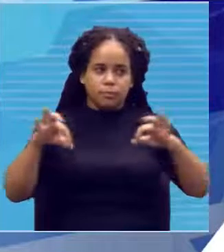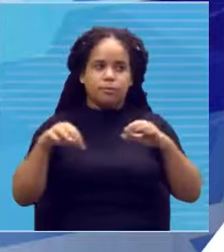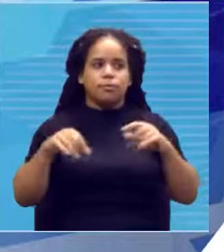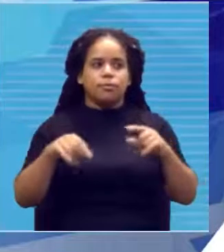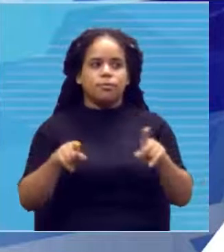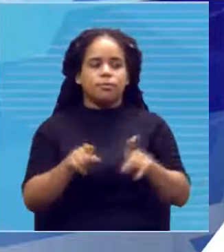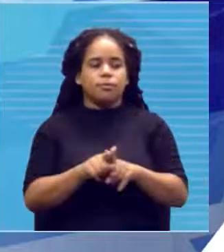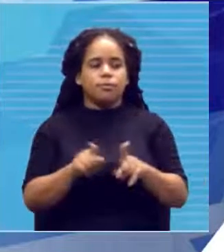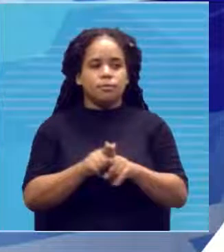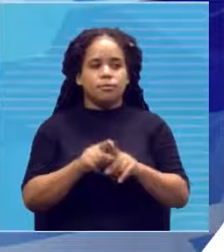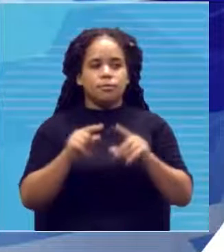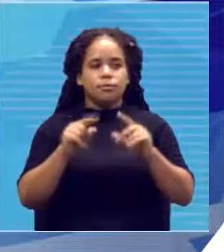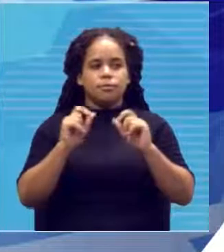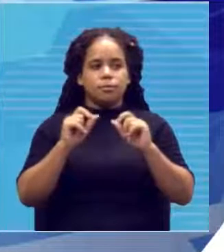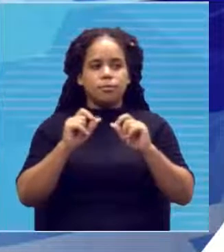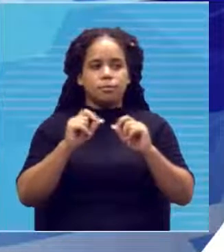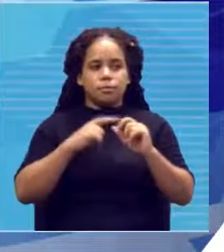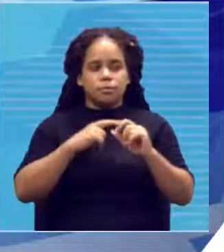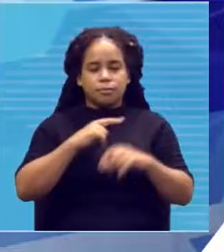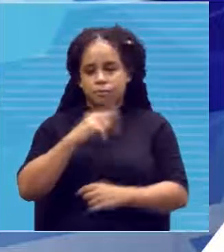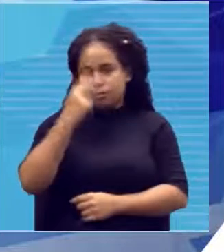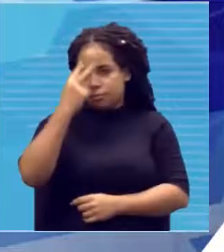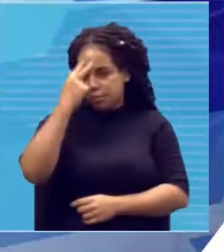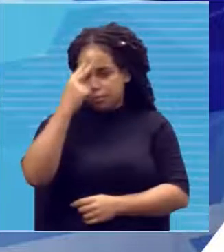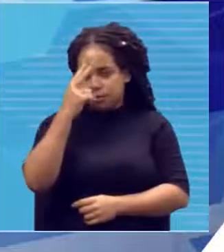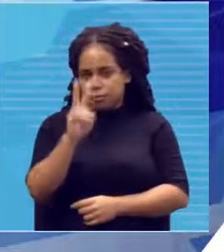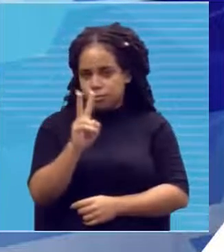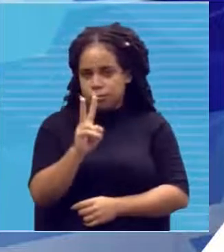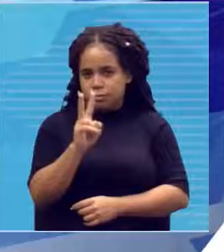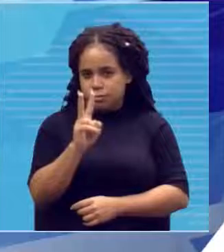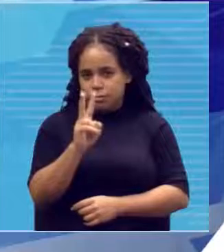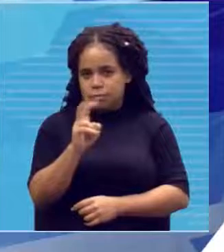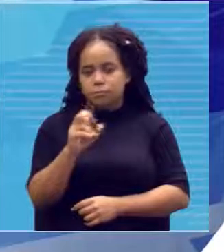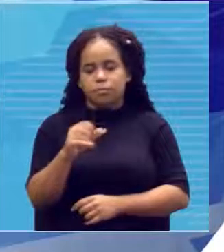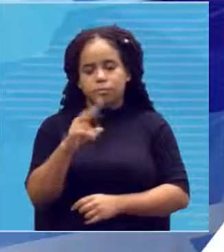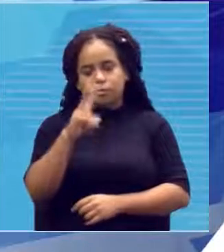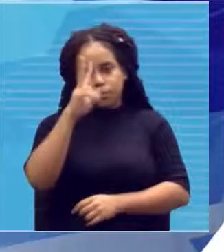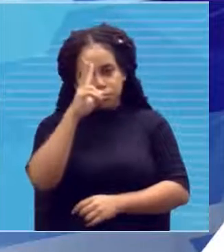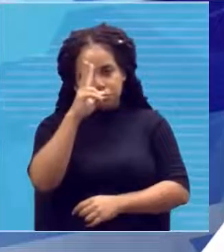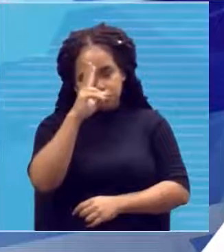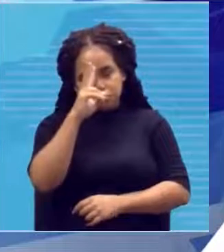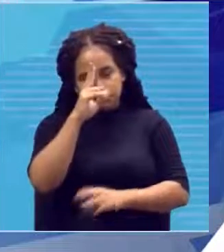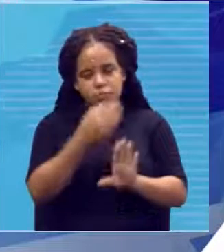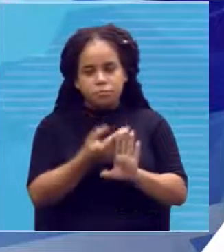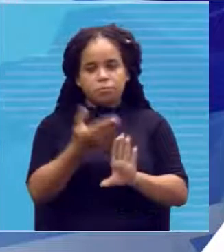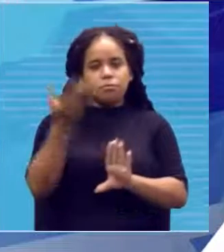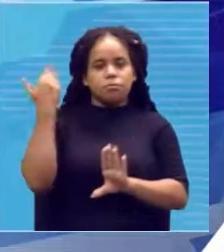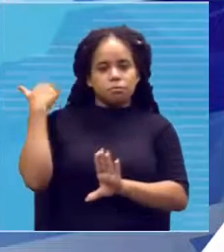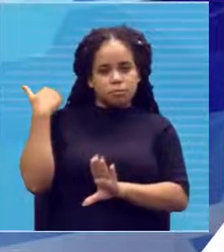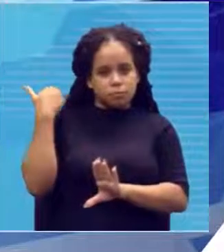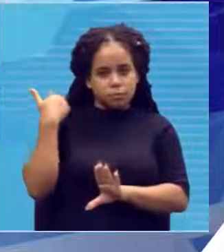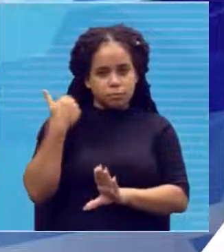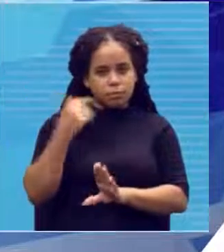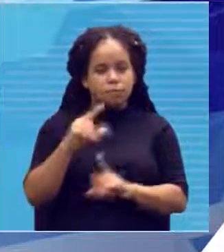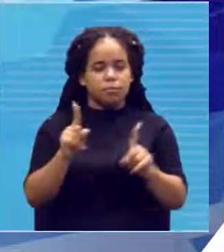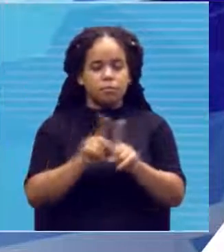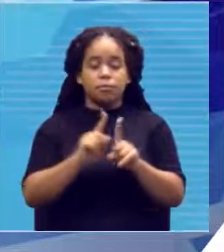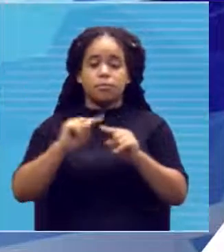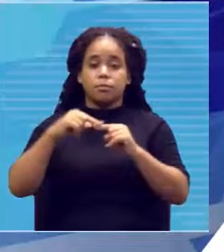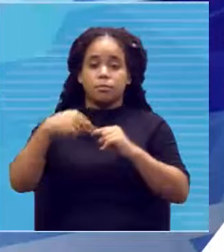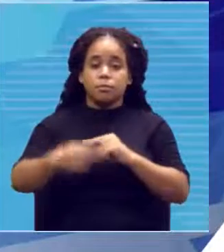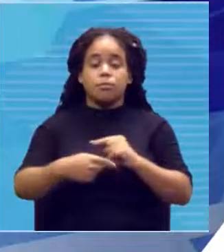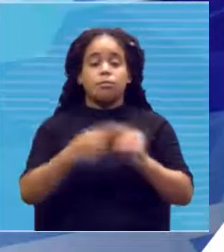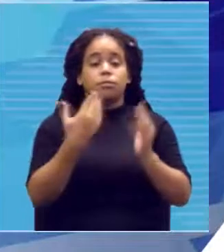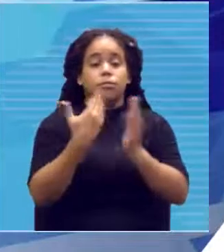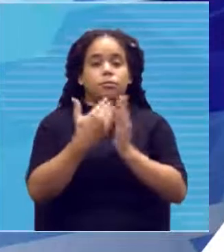acho que duas segunda-feiras atrás né Aí logo em seguida a gente